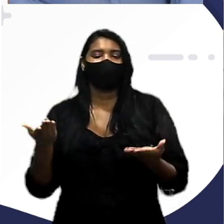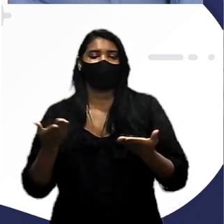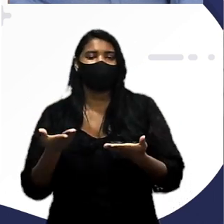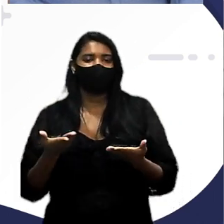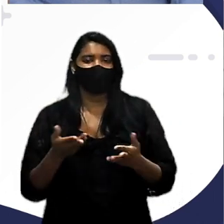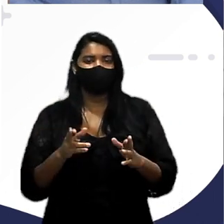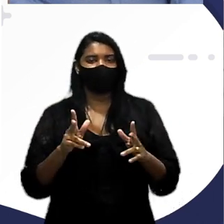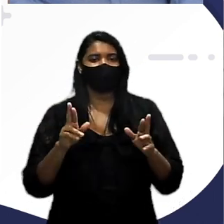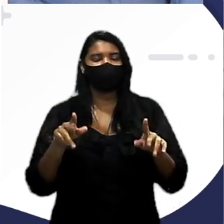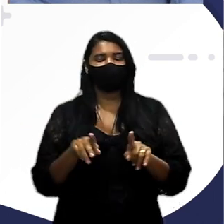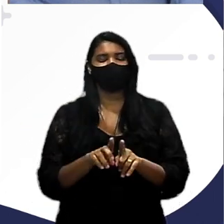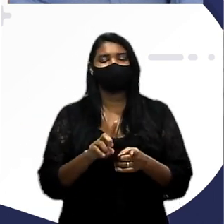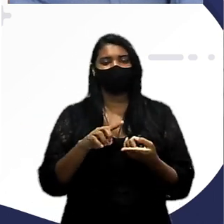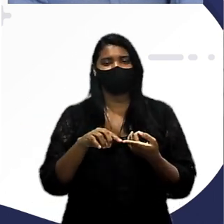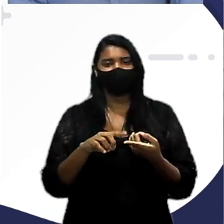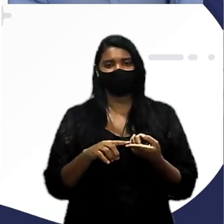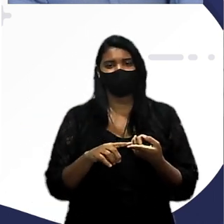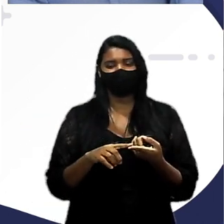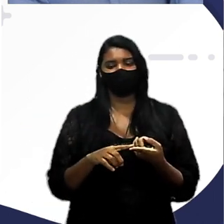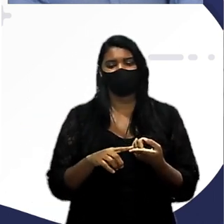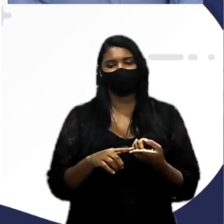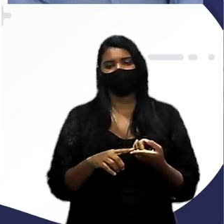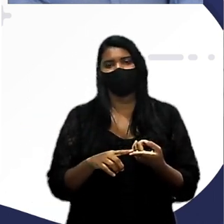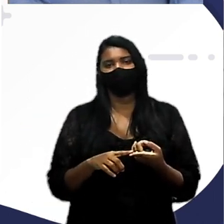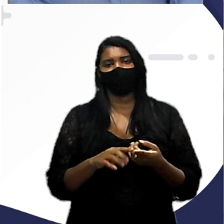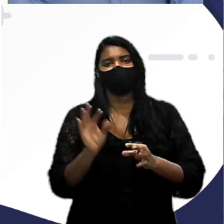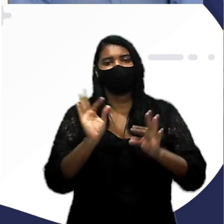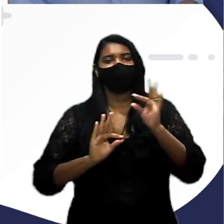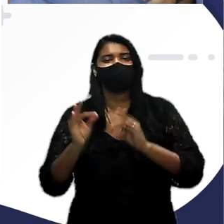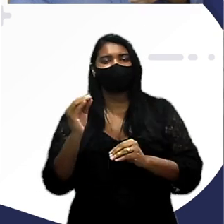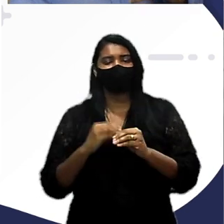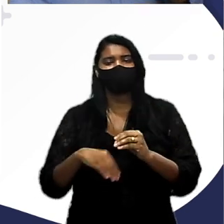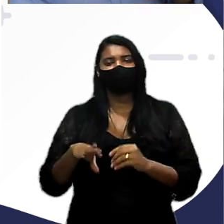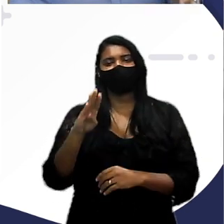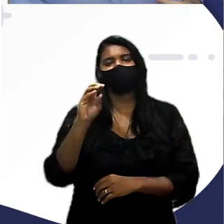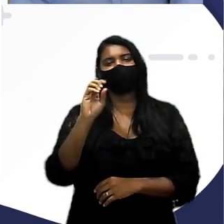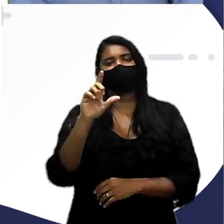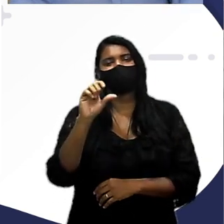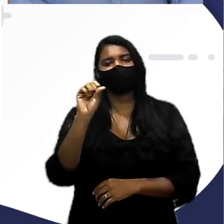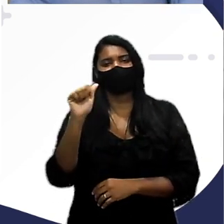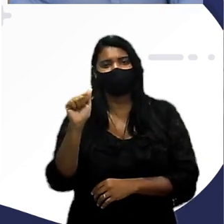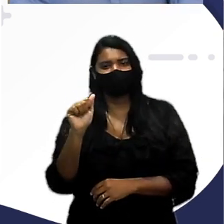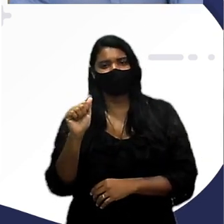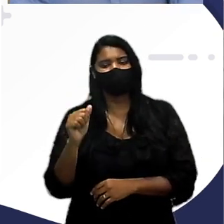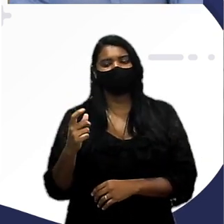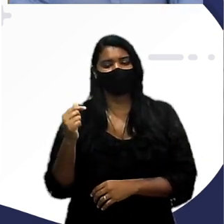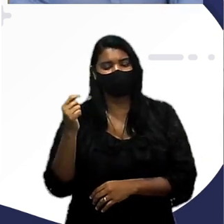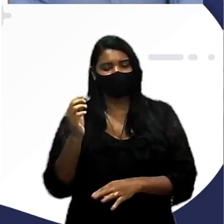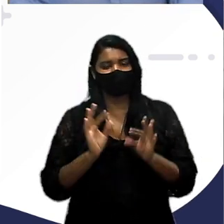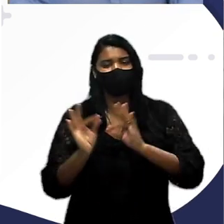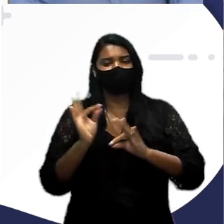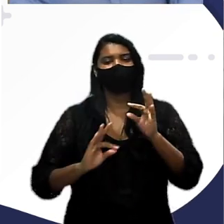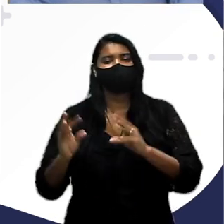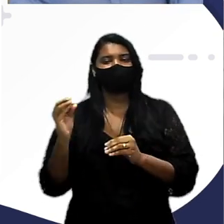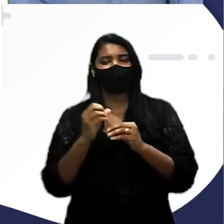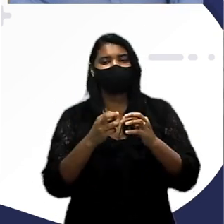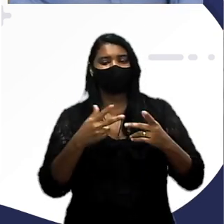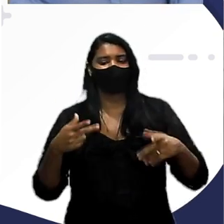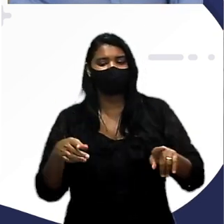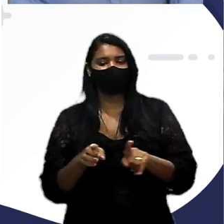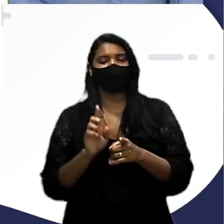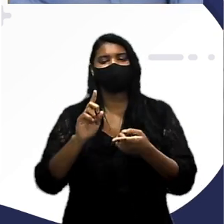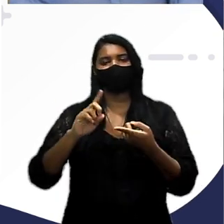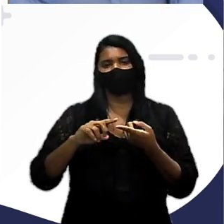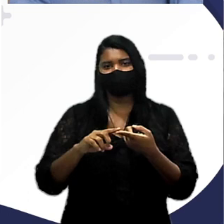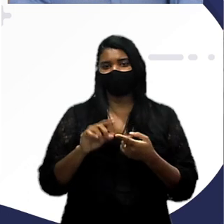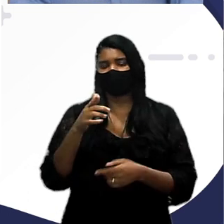em diferentes bolsas de valores, né? Têm investimentos em diferentes ativos,